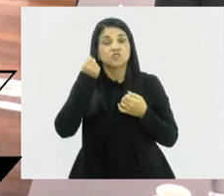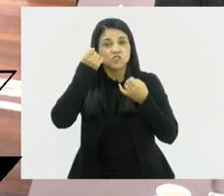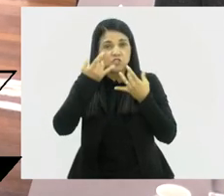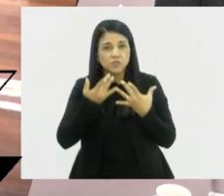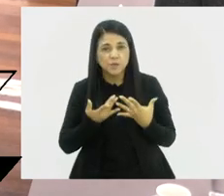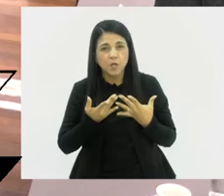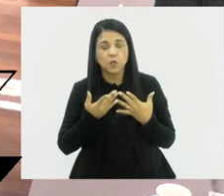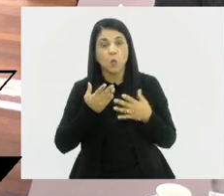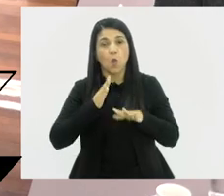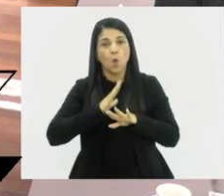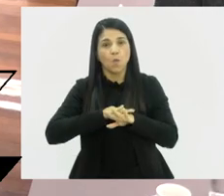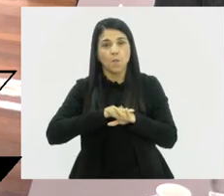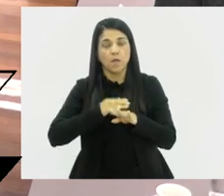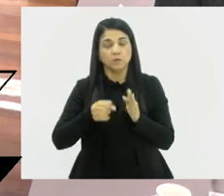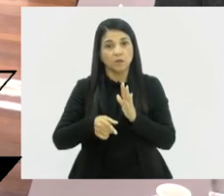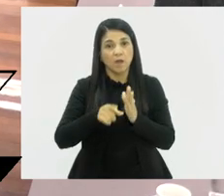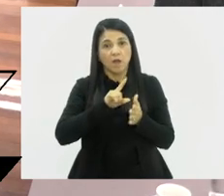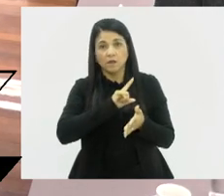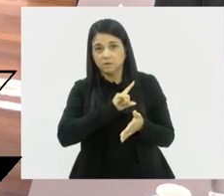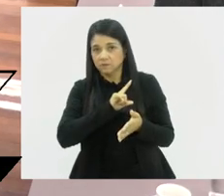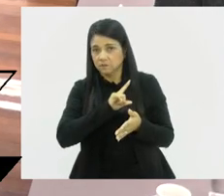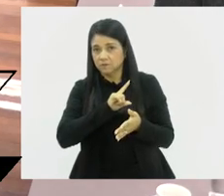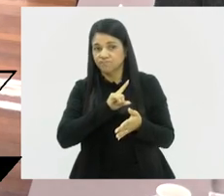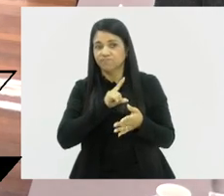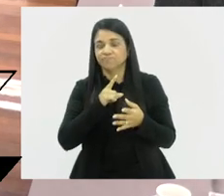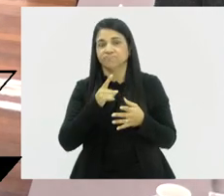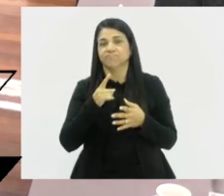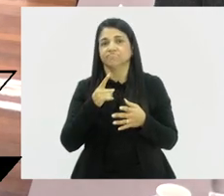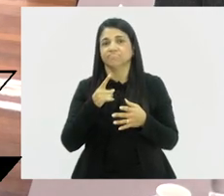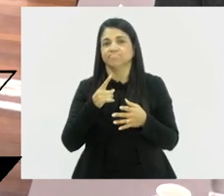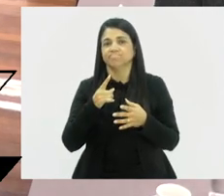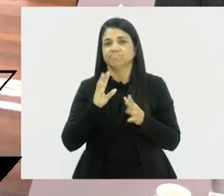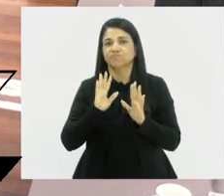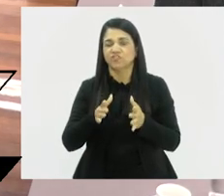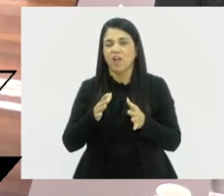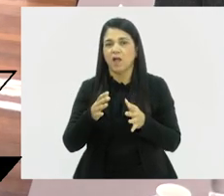um momento posterior, um momento em que as agressões já